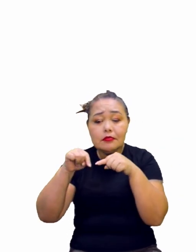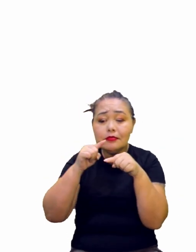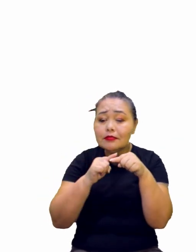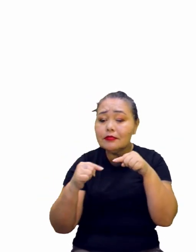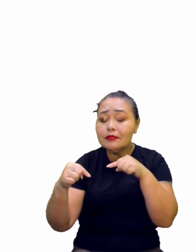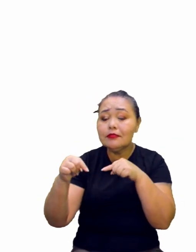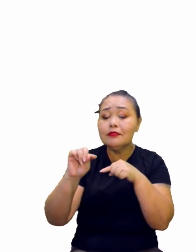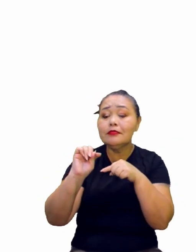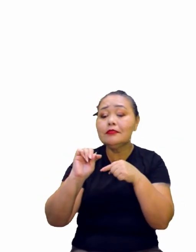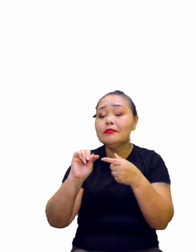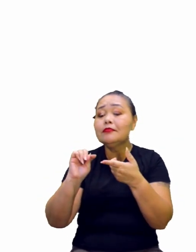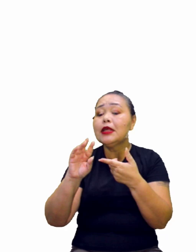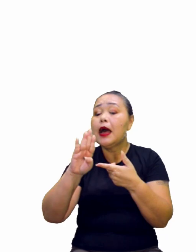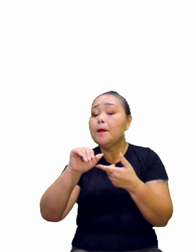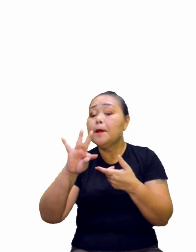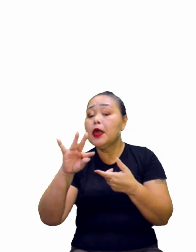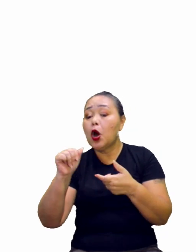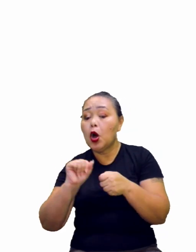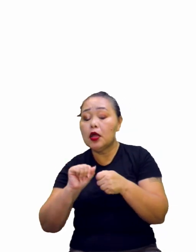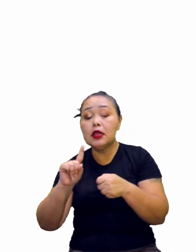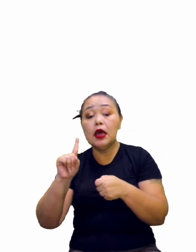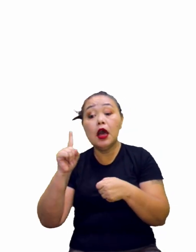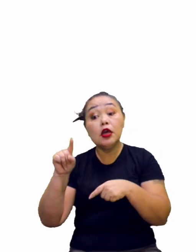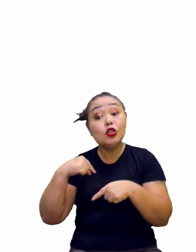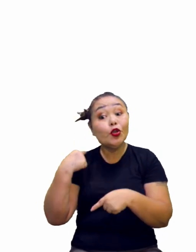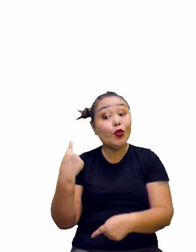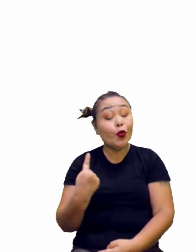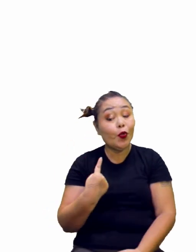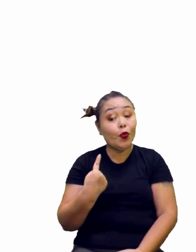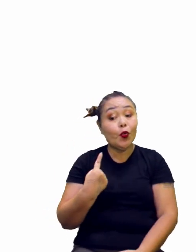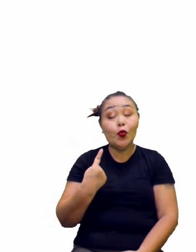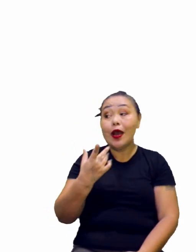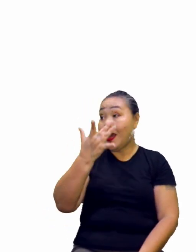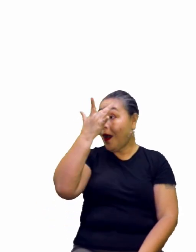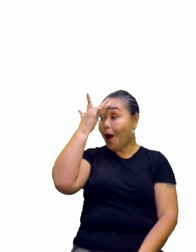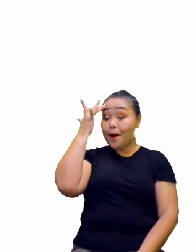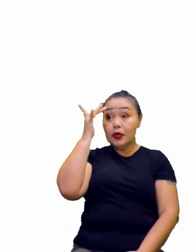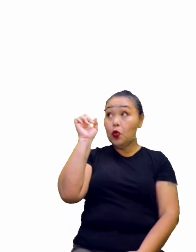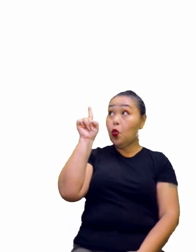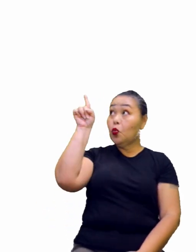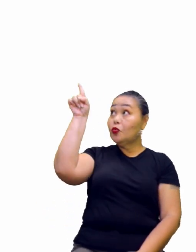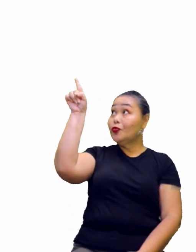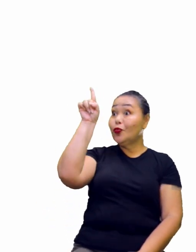a biota. Só que nós recebemos migrantes